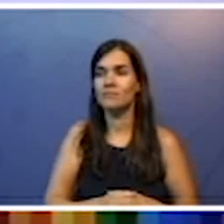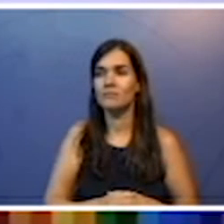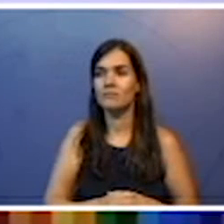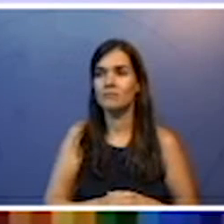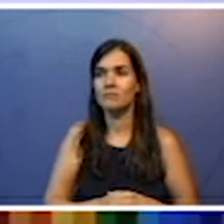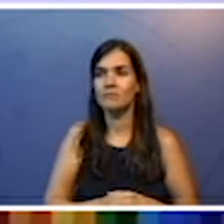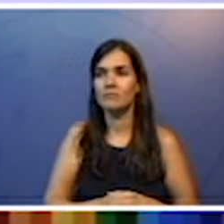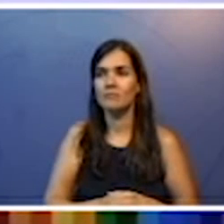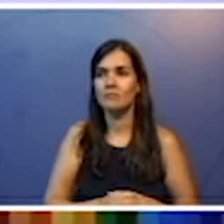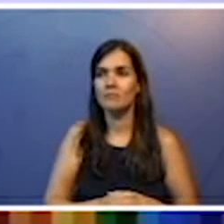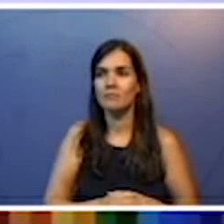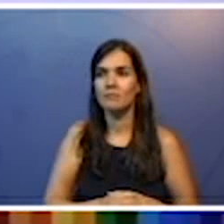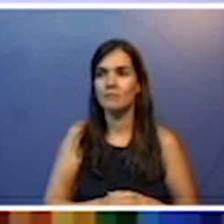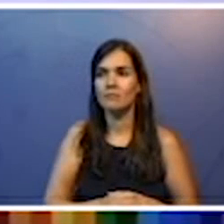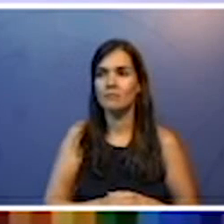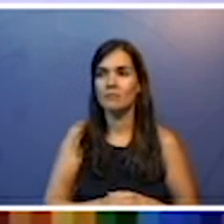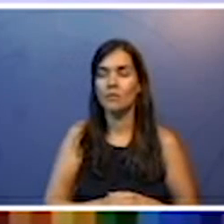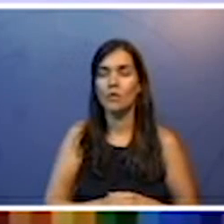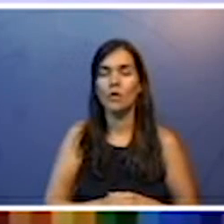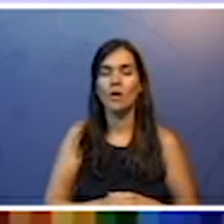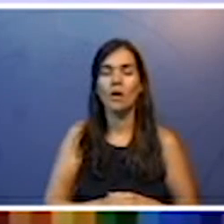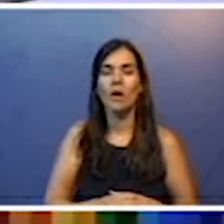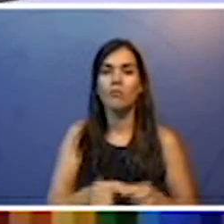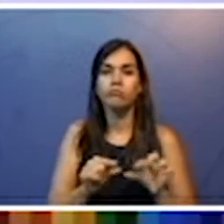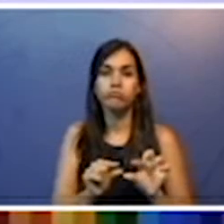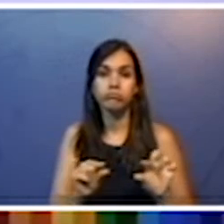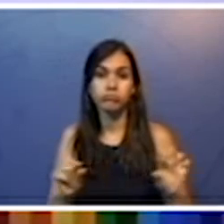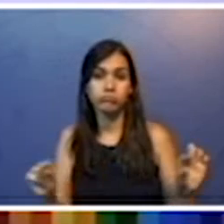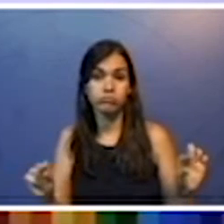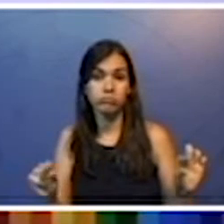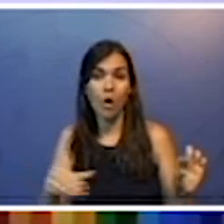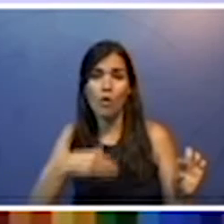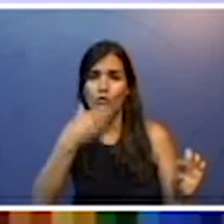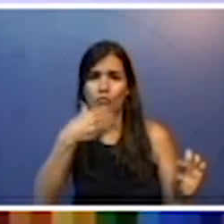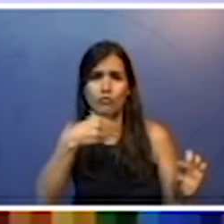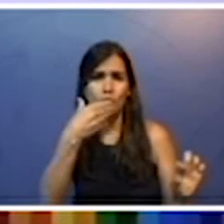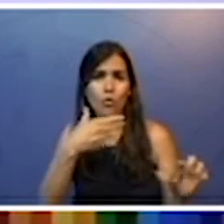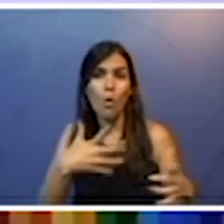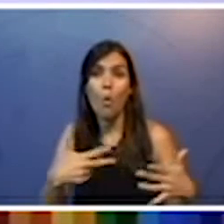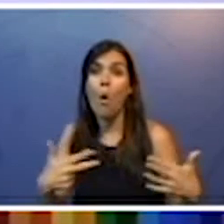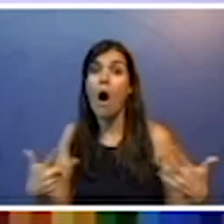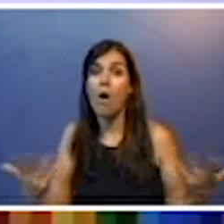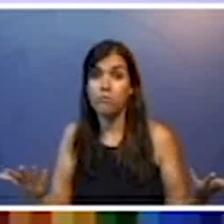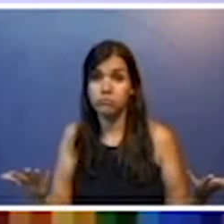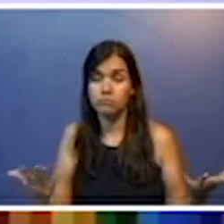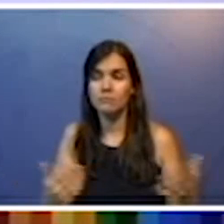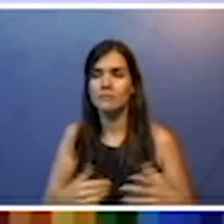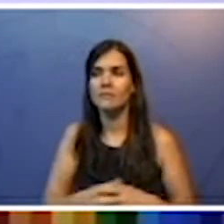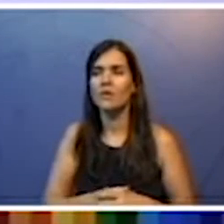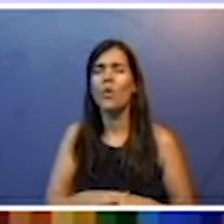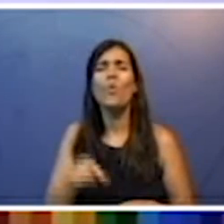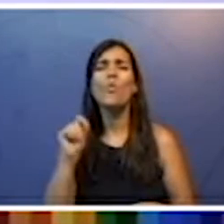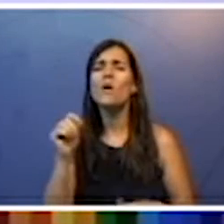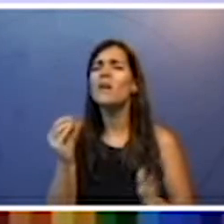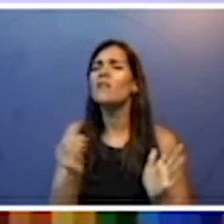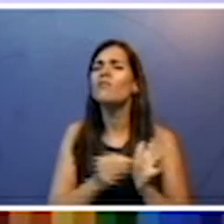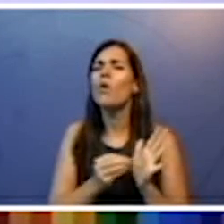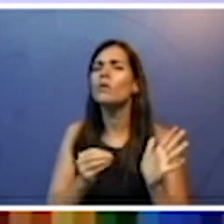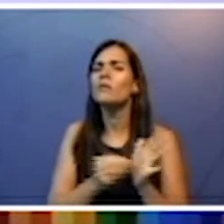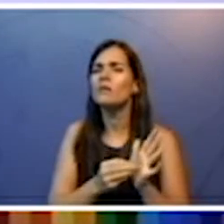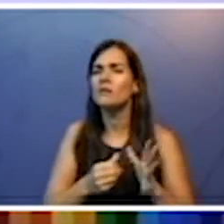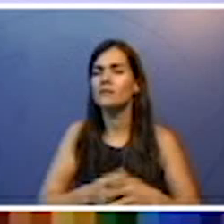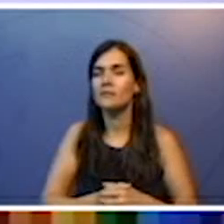né? O tipo das frutas está aqui. O que será que ficou faltando? Vou fazer